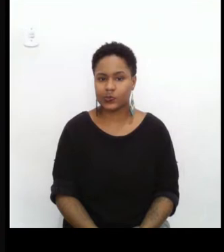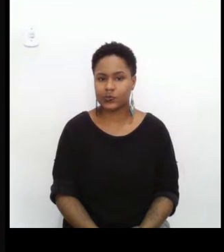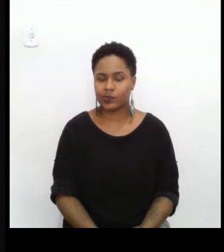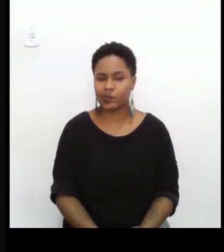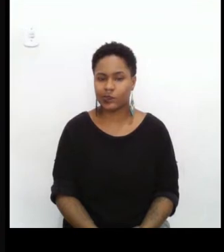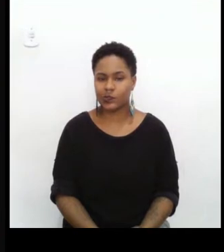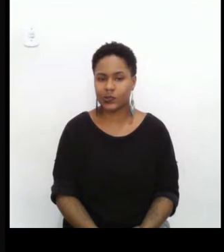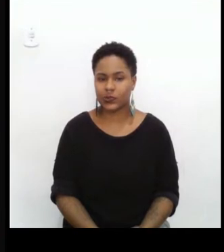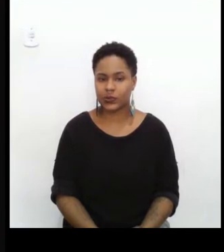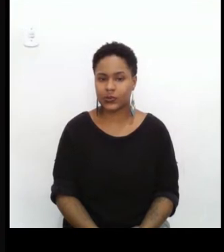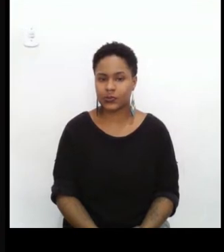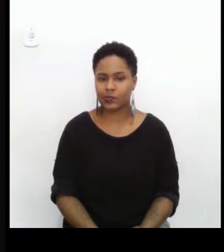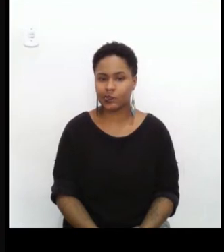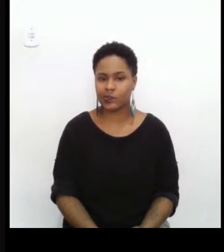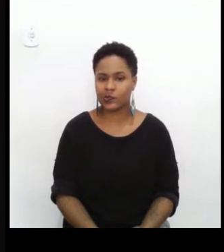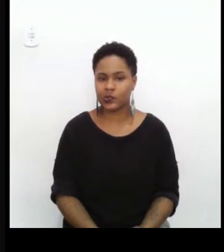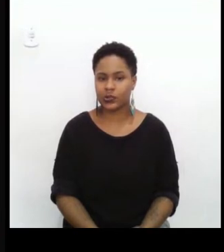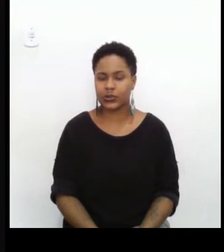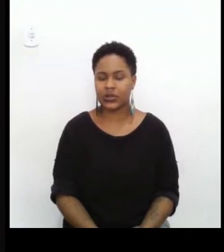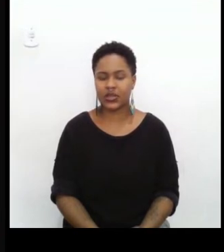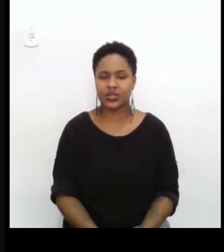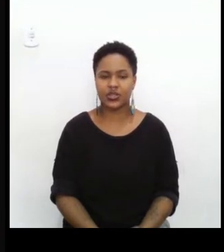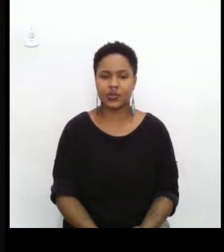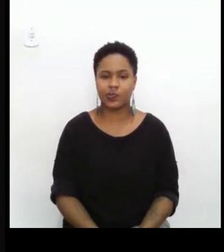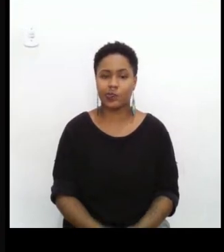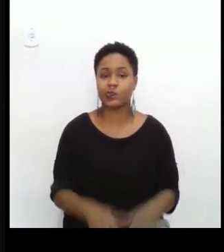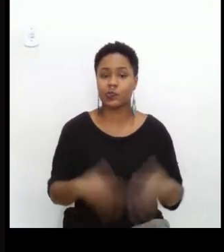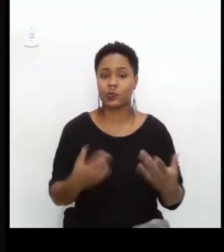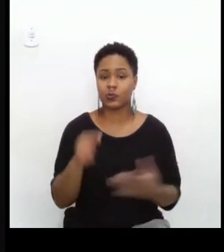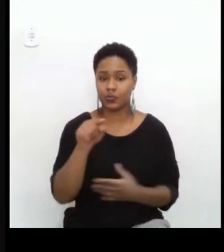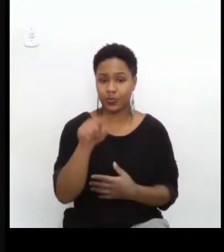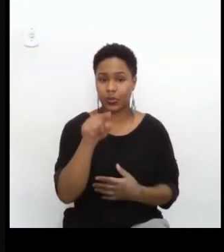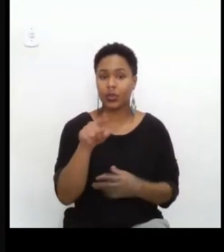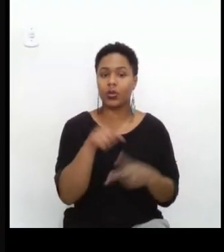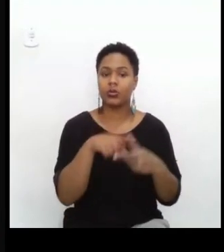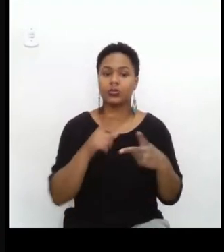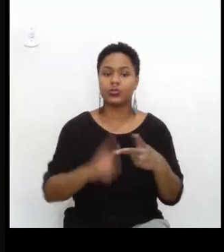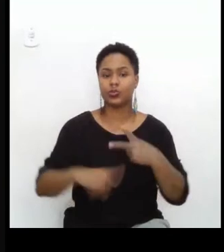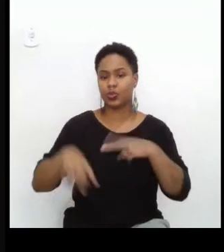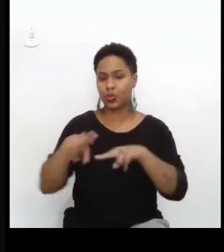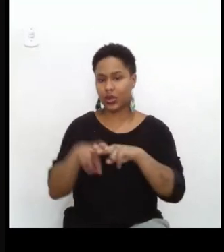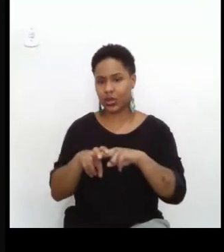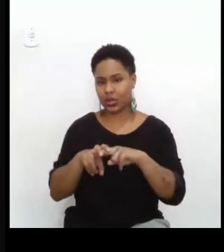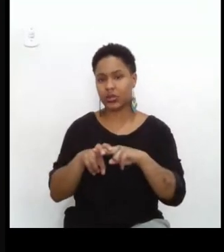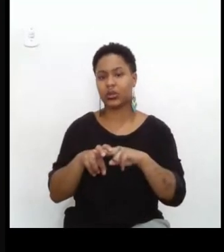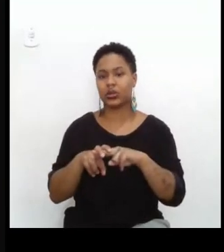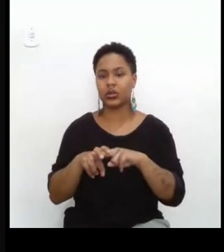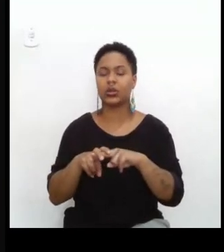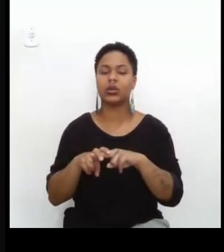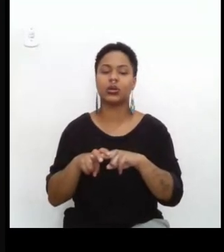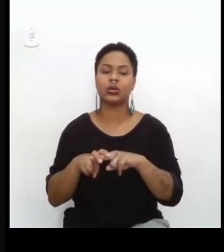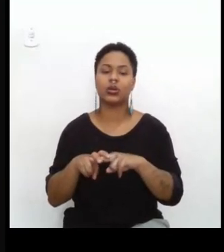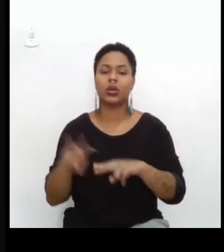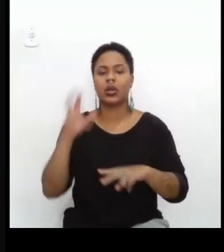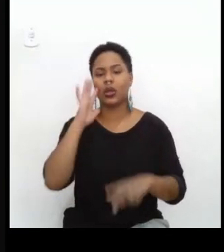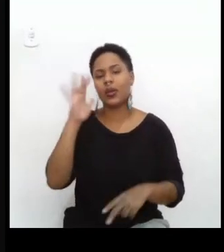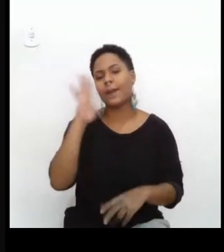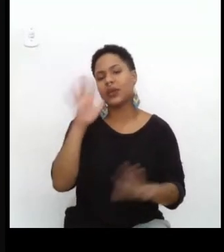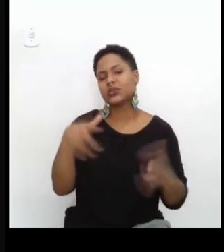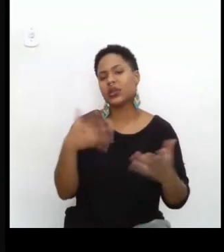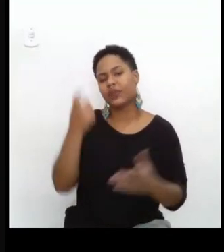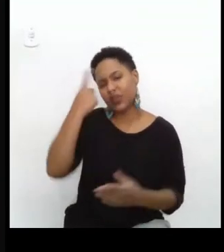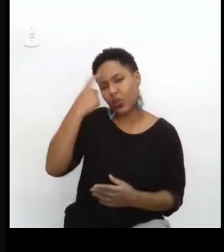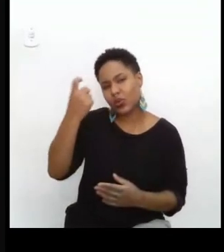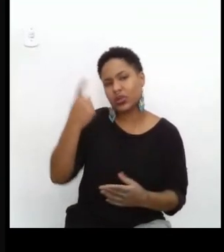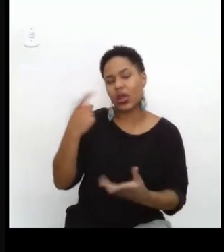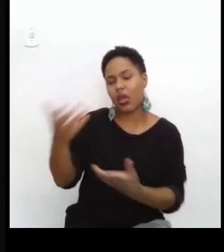eu digo encher se assim for clinics and it appears in a Fast Armazém